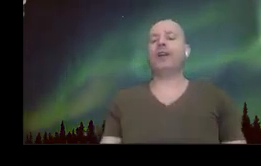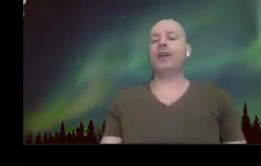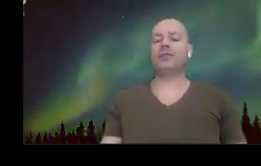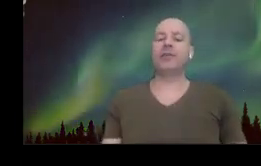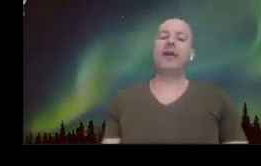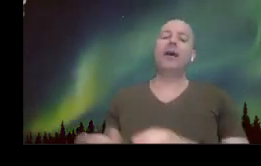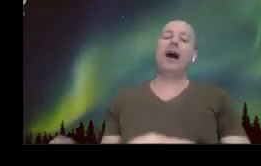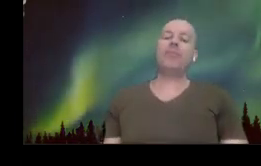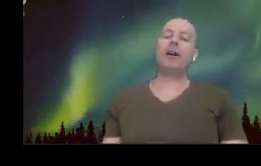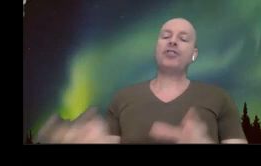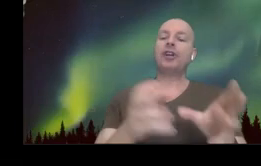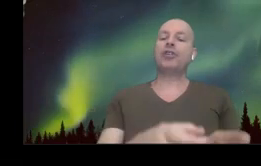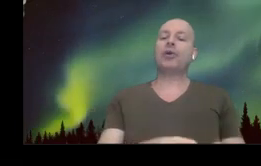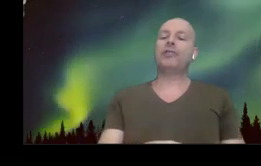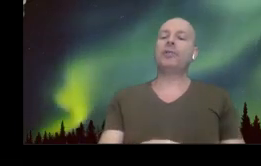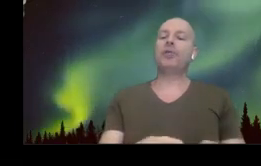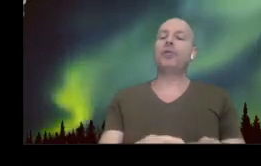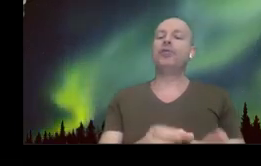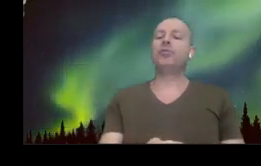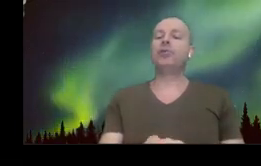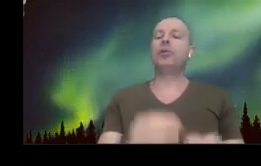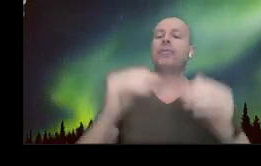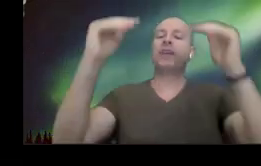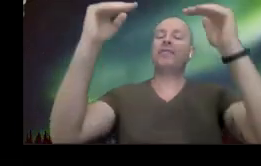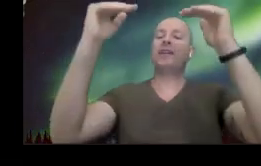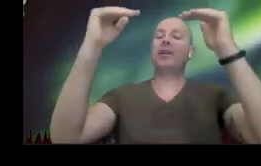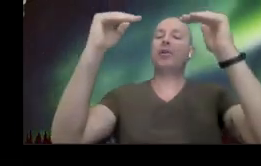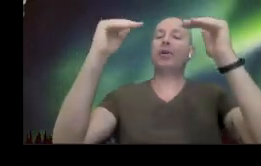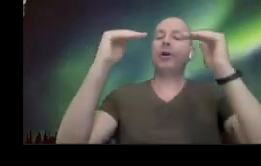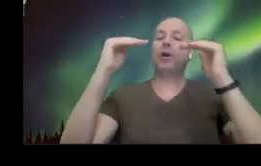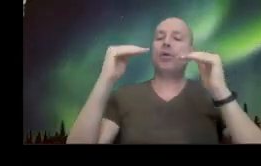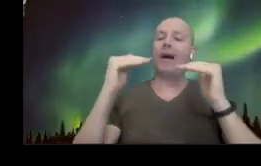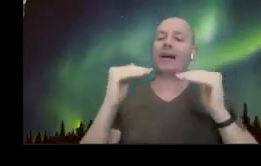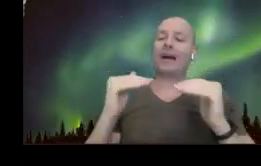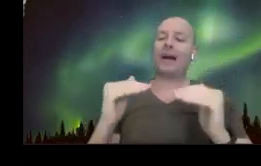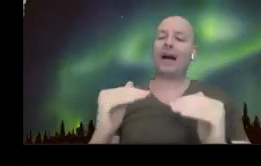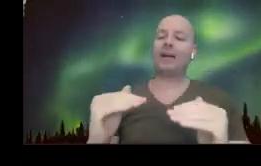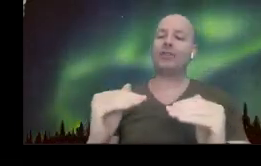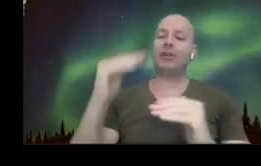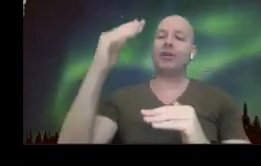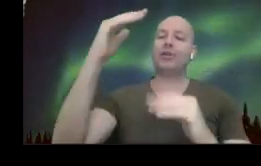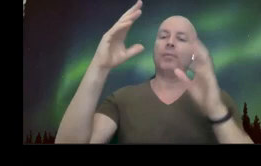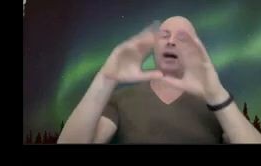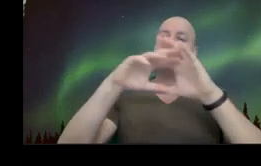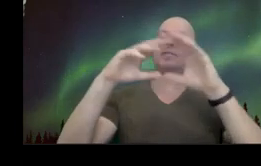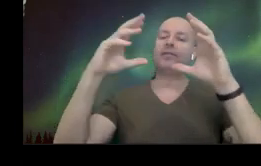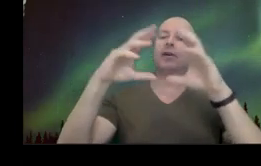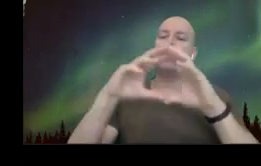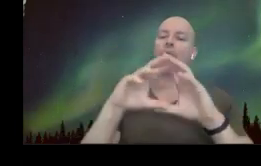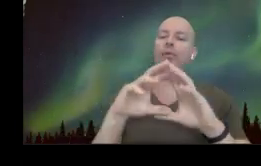gosto do freguês. A partir de 2000, isso mudou e se criou uma grade,